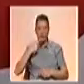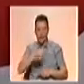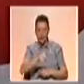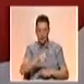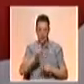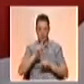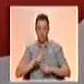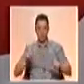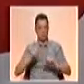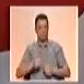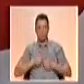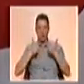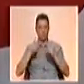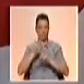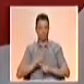não é? Não muito.